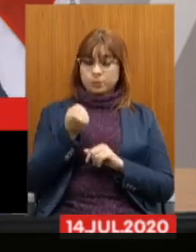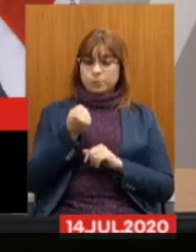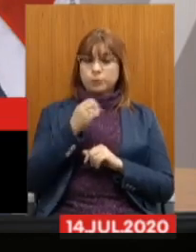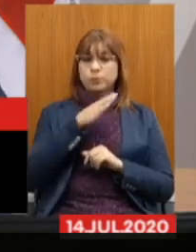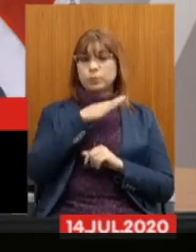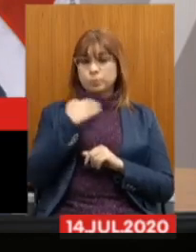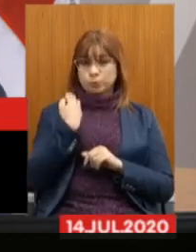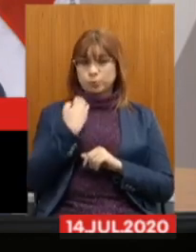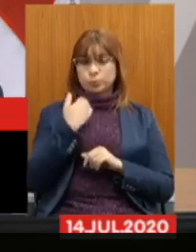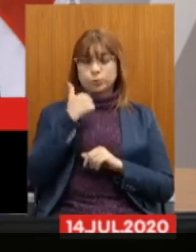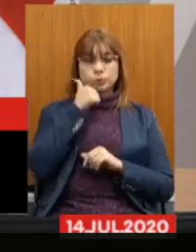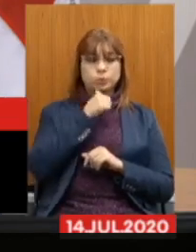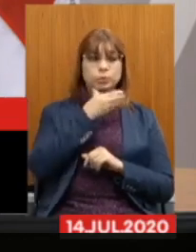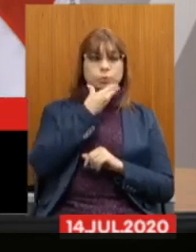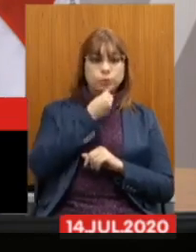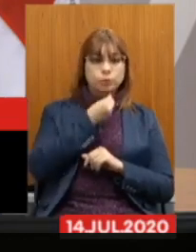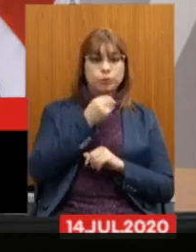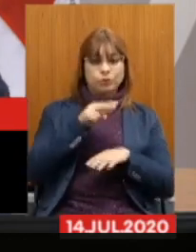viúvo,